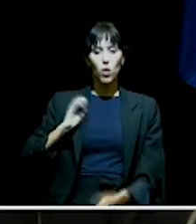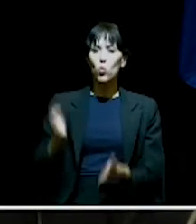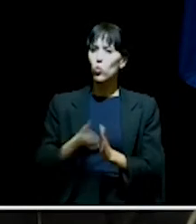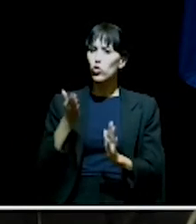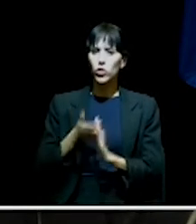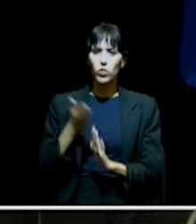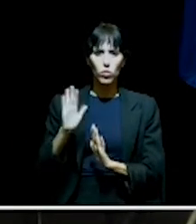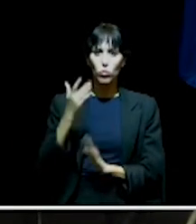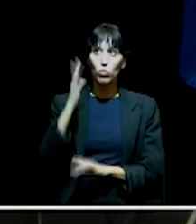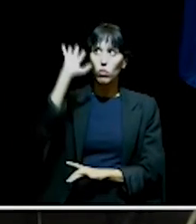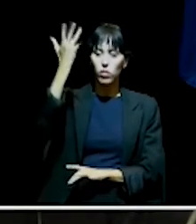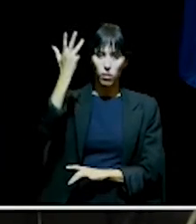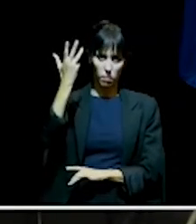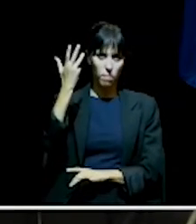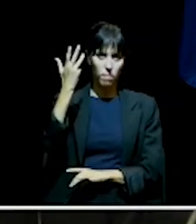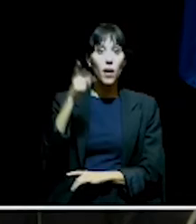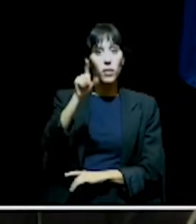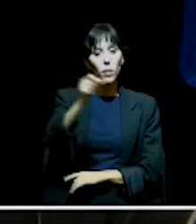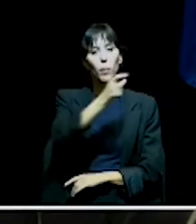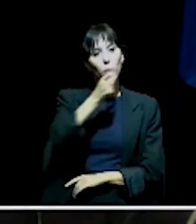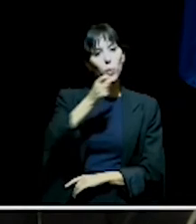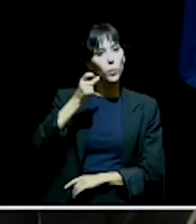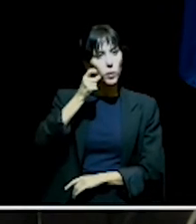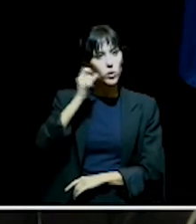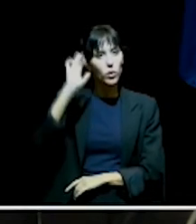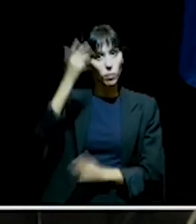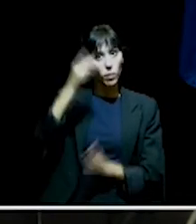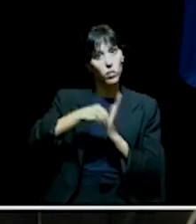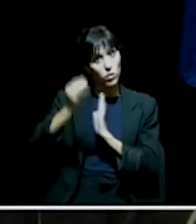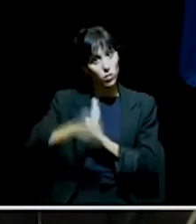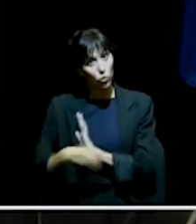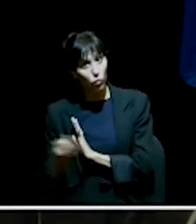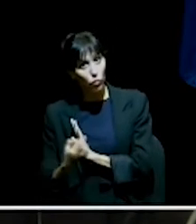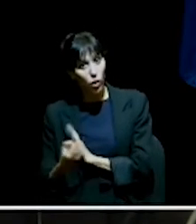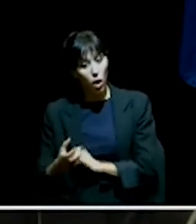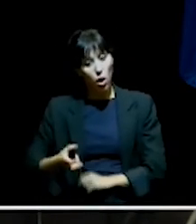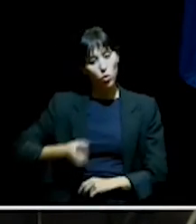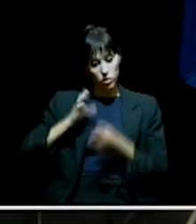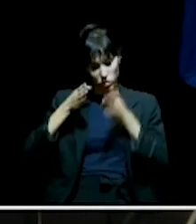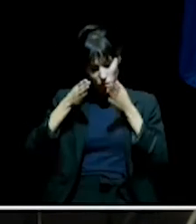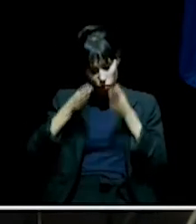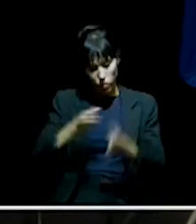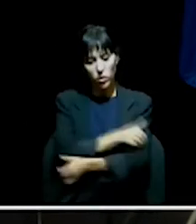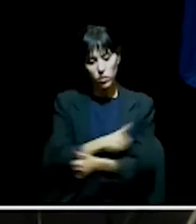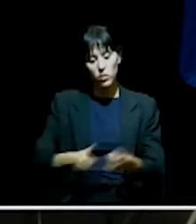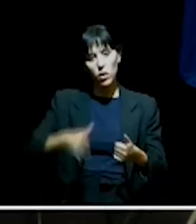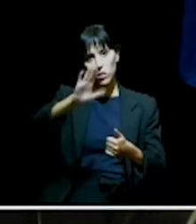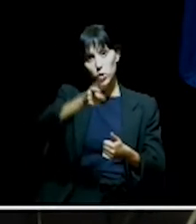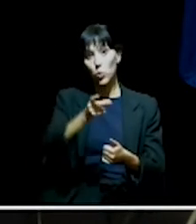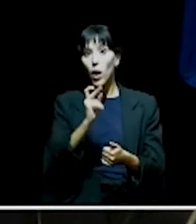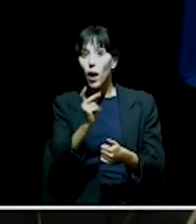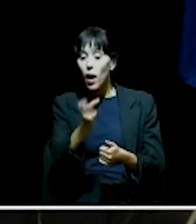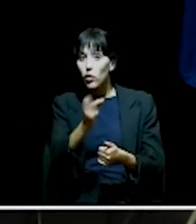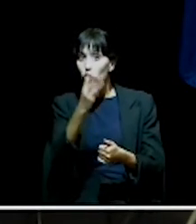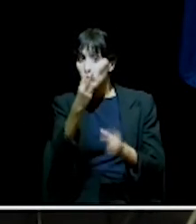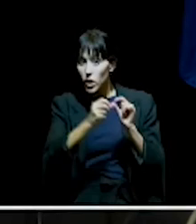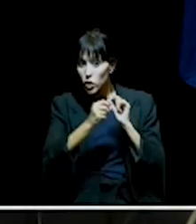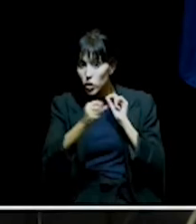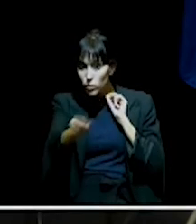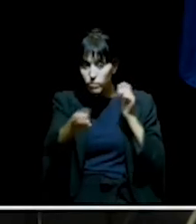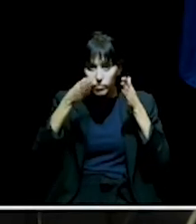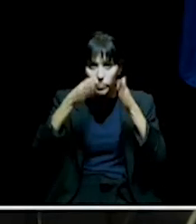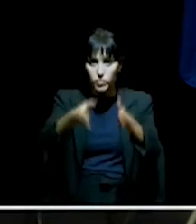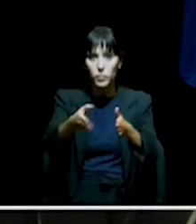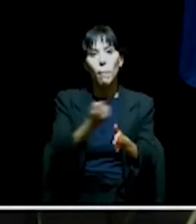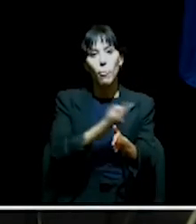Lisboa. A audácia para cumprir os compromissos ambientais que assinou. A audácia para se focar em Lisboa nos próximos 3 anos. A audácia